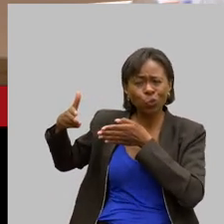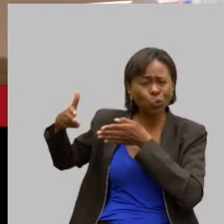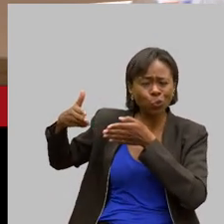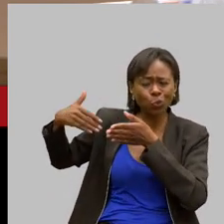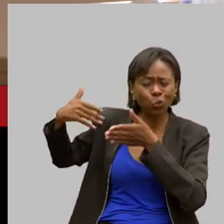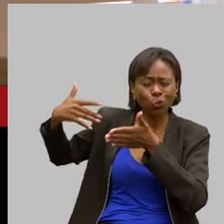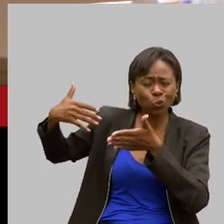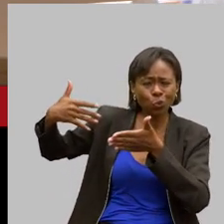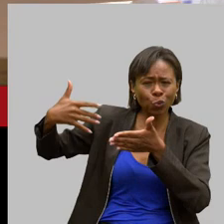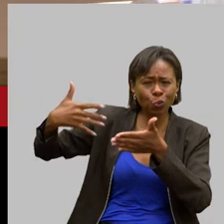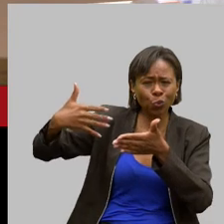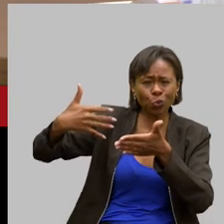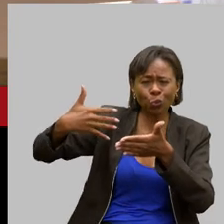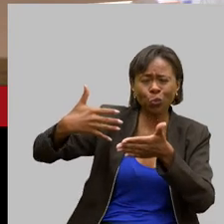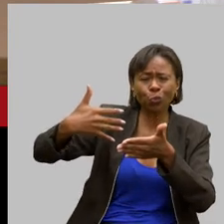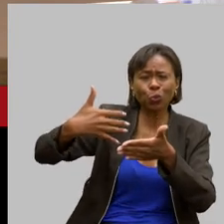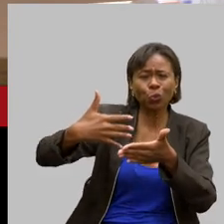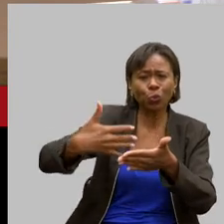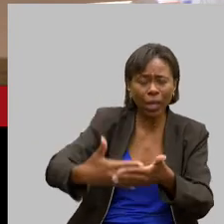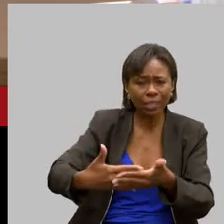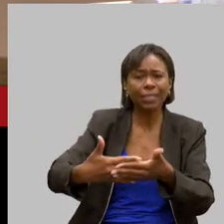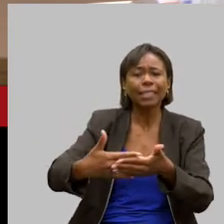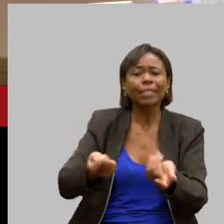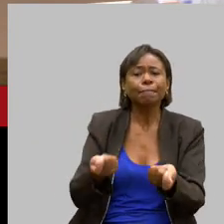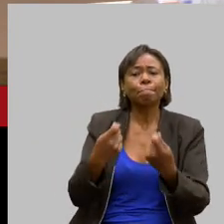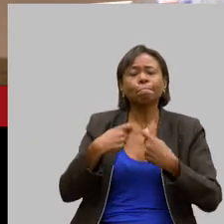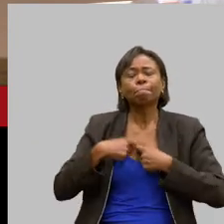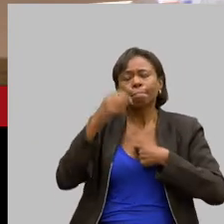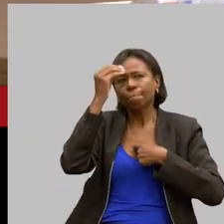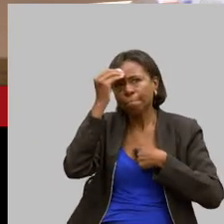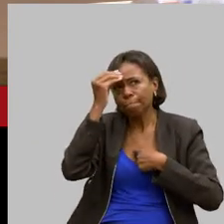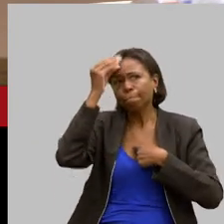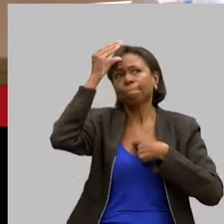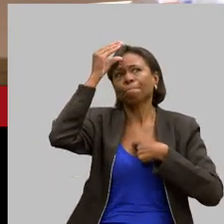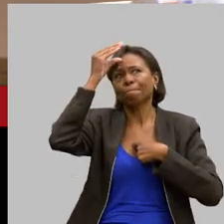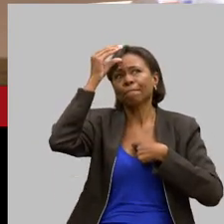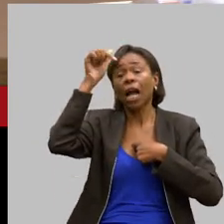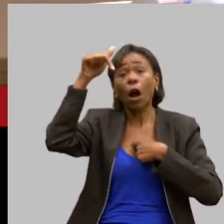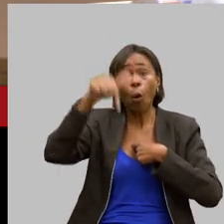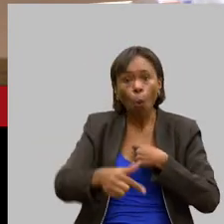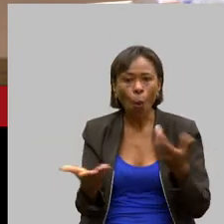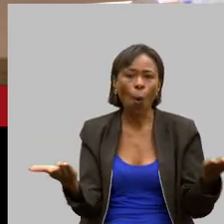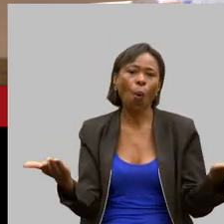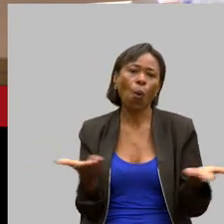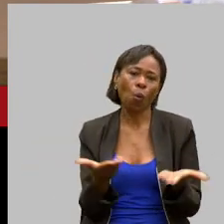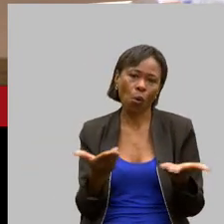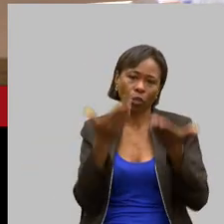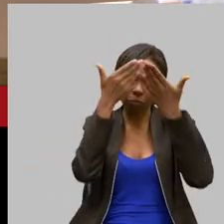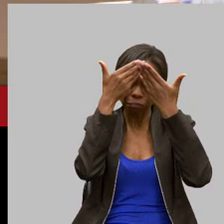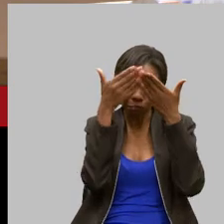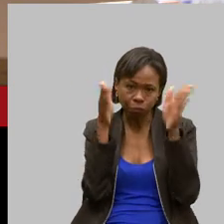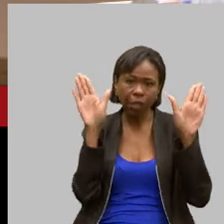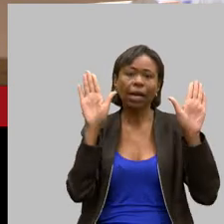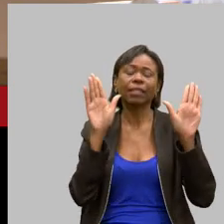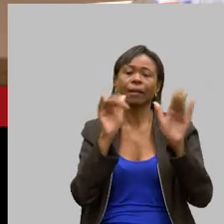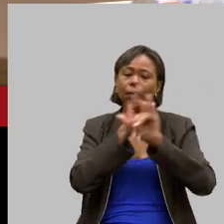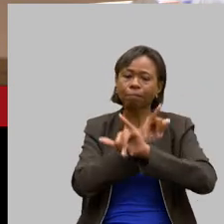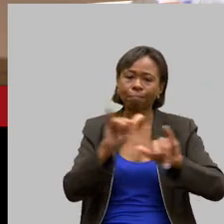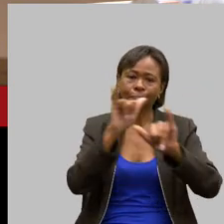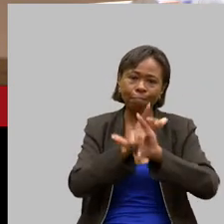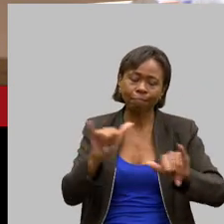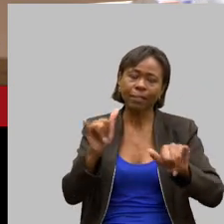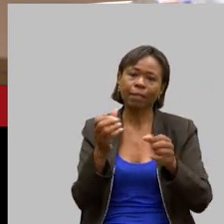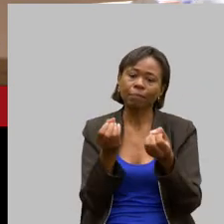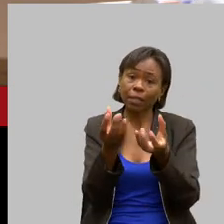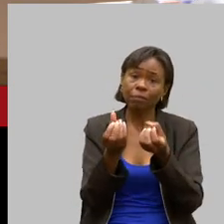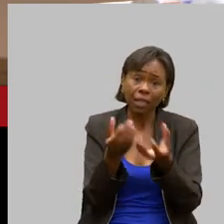a robustez e o conhecimento para que hoje a gente possa est aqui realmente falando e dizendo que